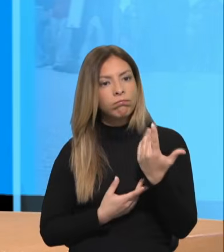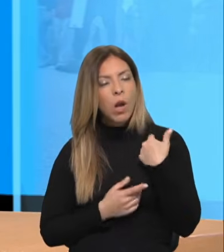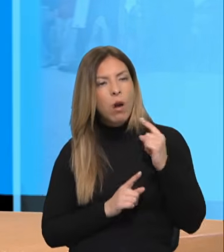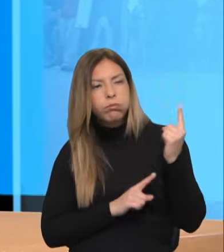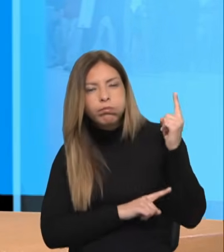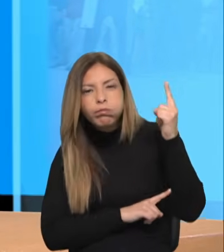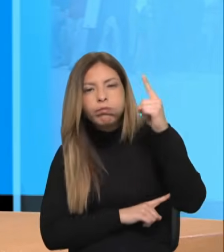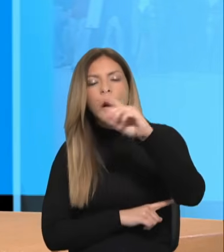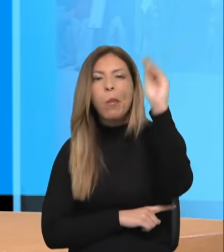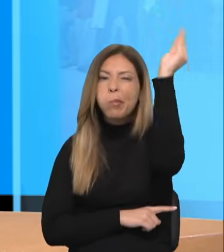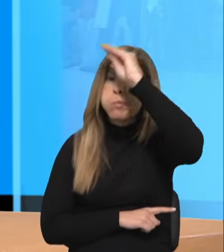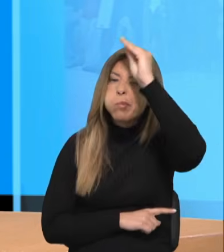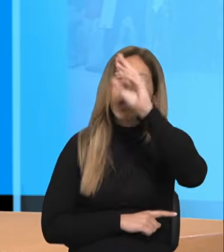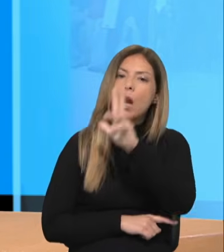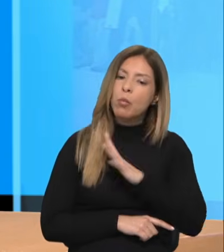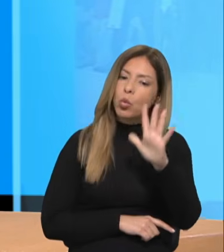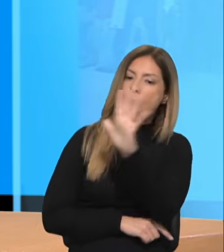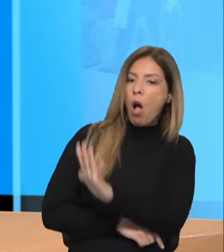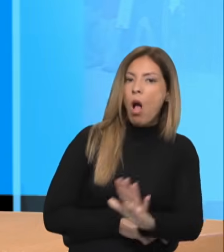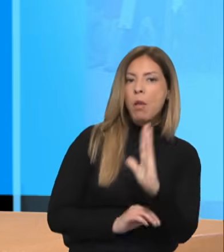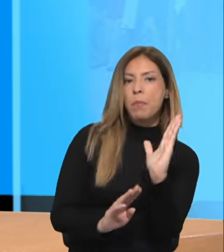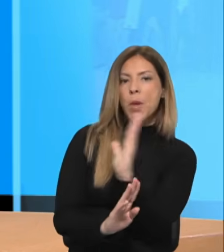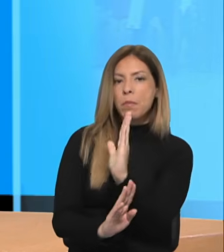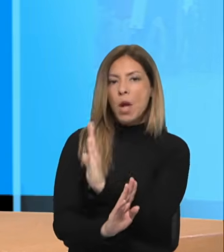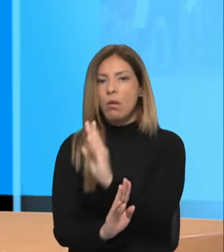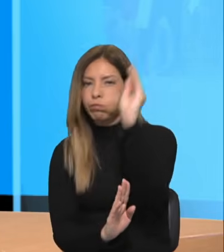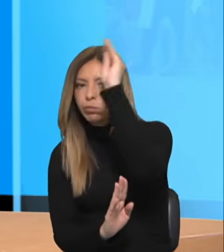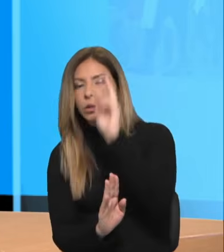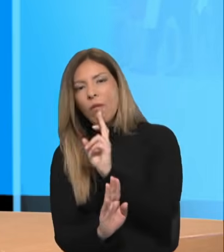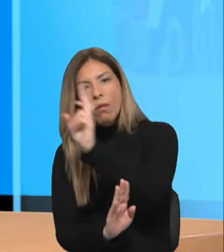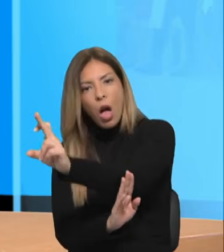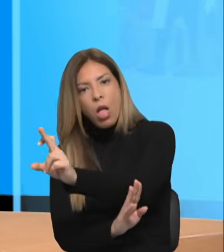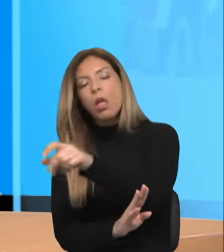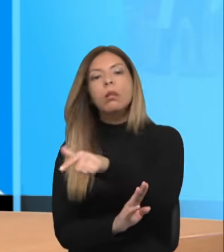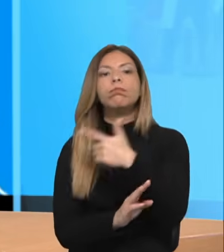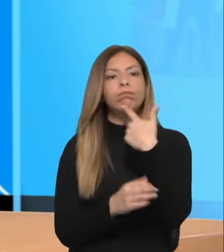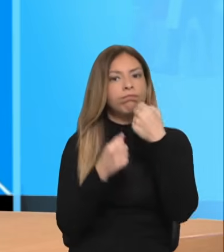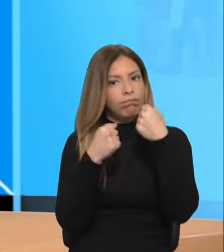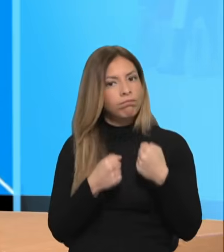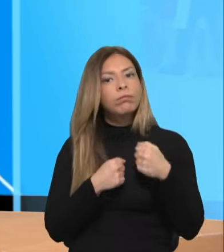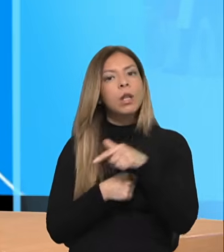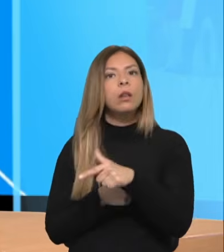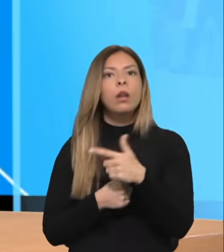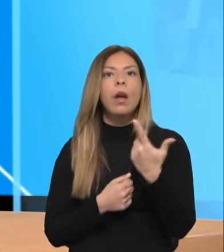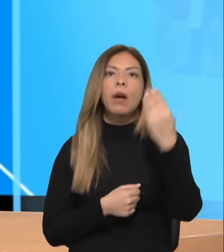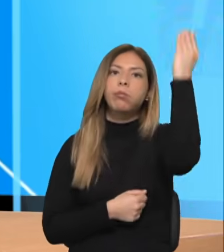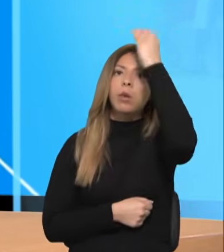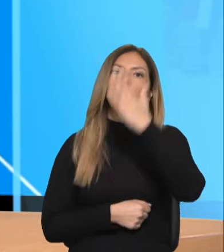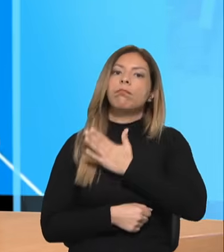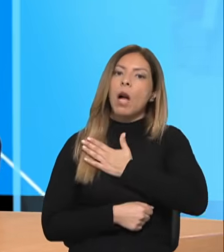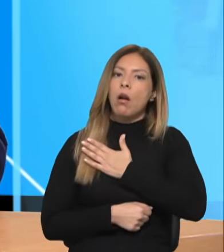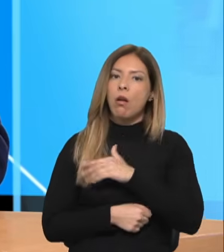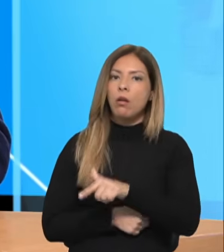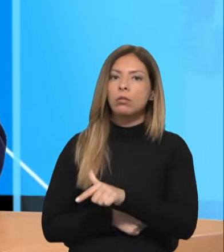É uma questão que António José Seguro também em campanha vincou muito, ele que é um beirão da Raia, não é?